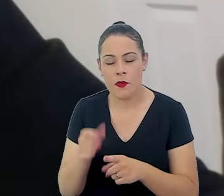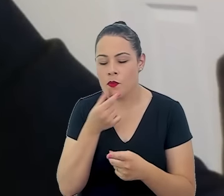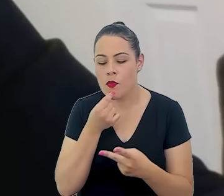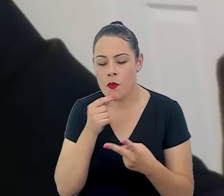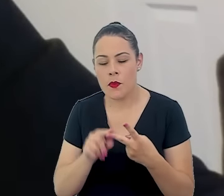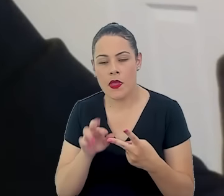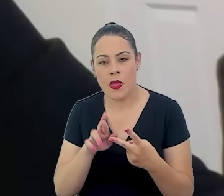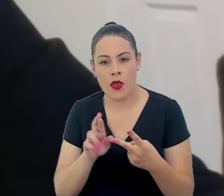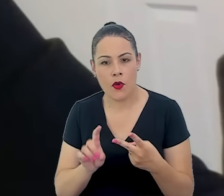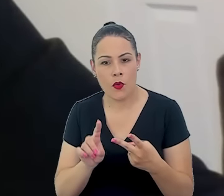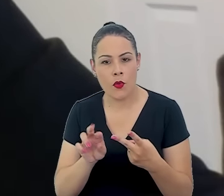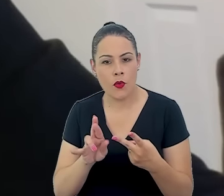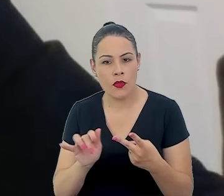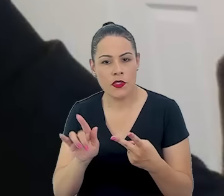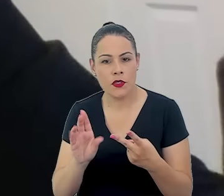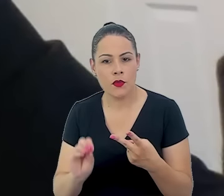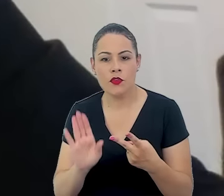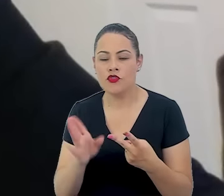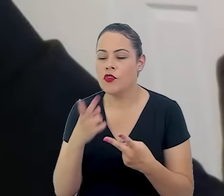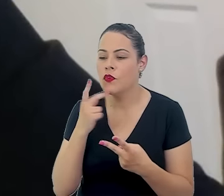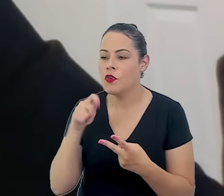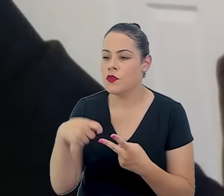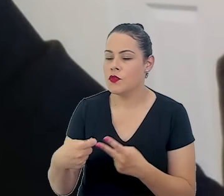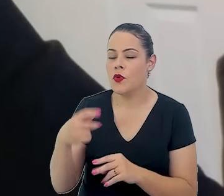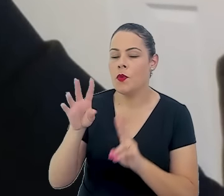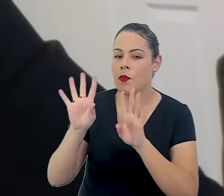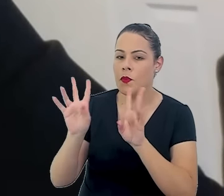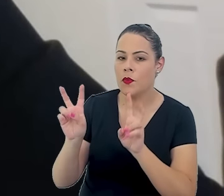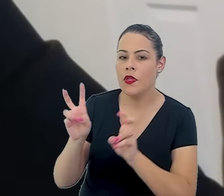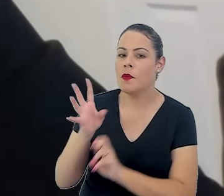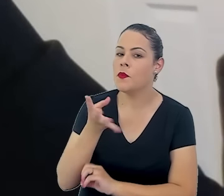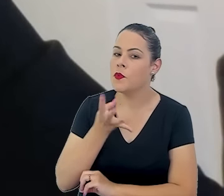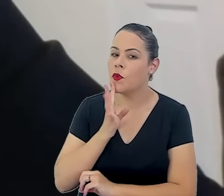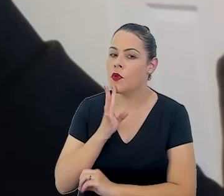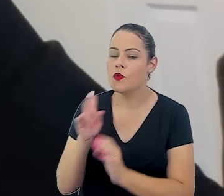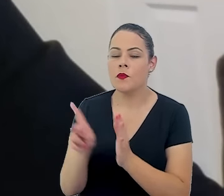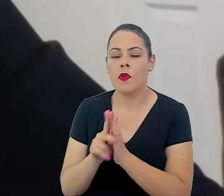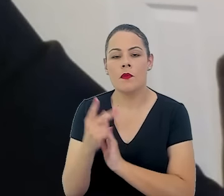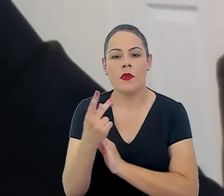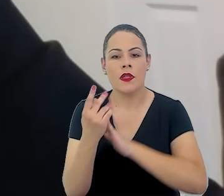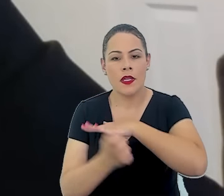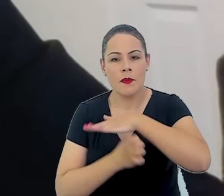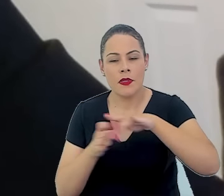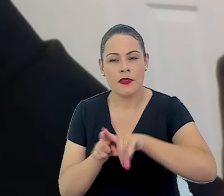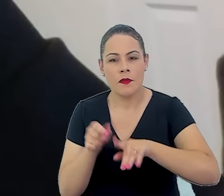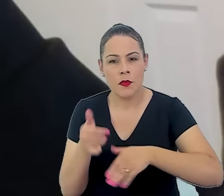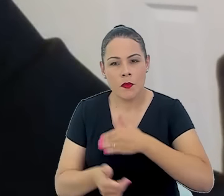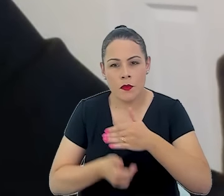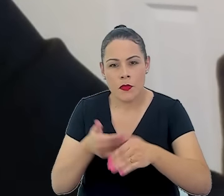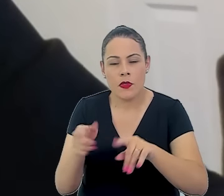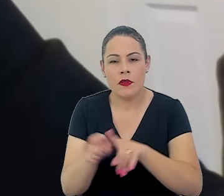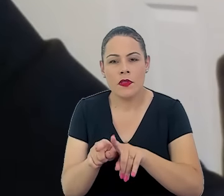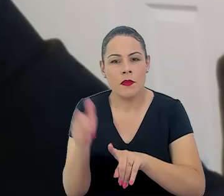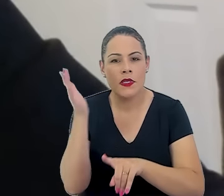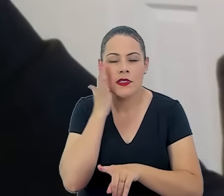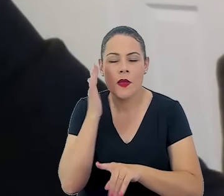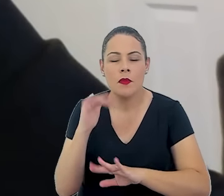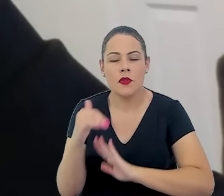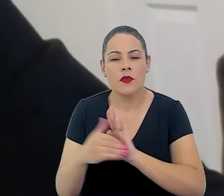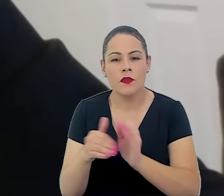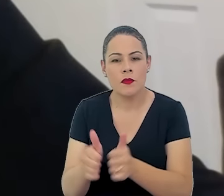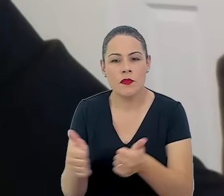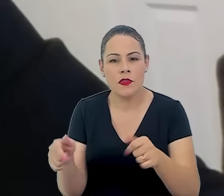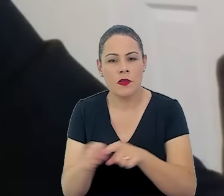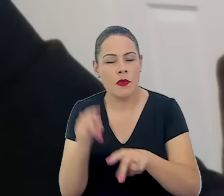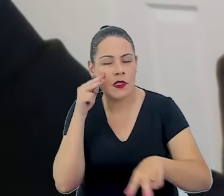o Rodrigo falou do conhecimento da sua própria empresa e processo, que também arrecada benefícios. Eu estou